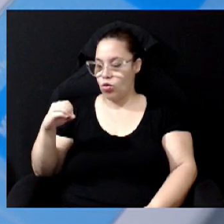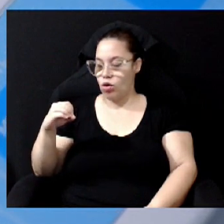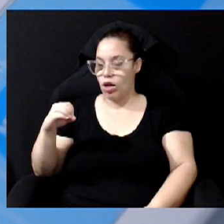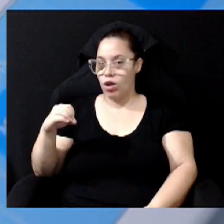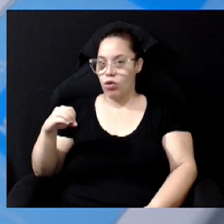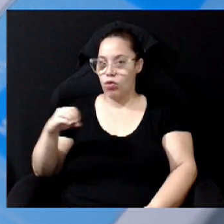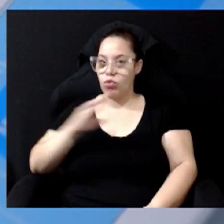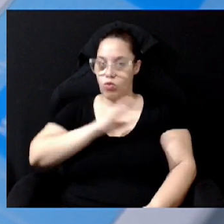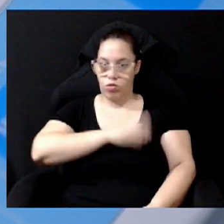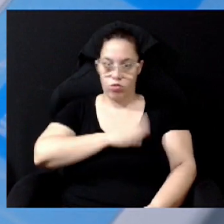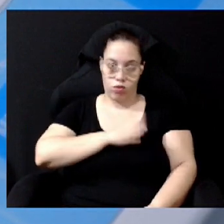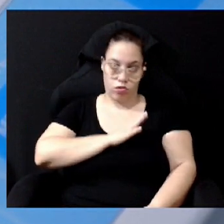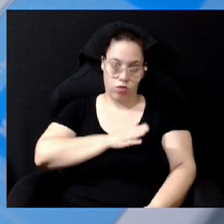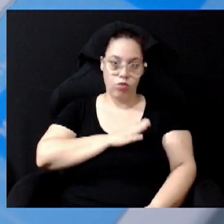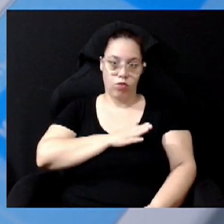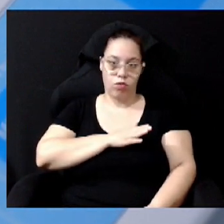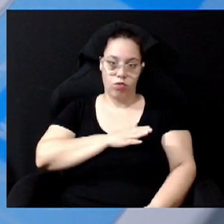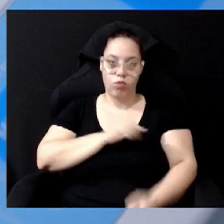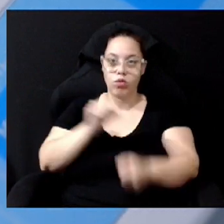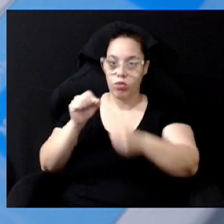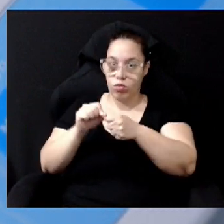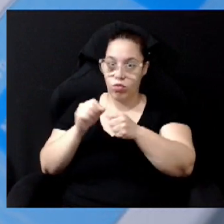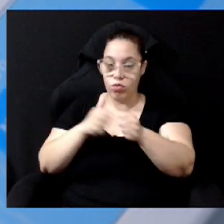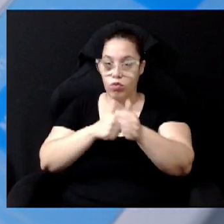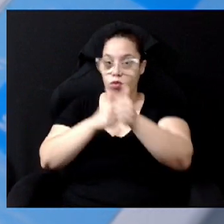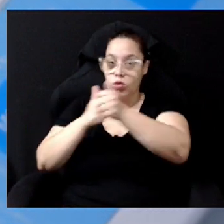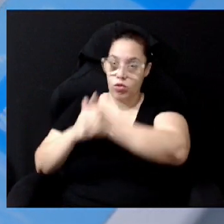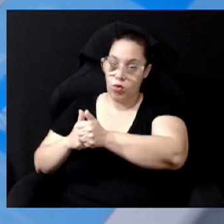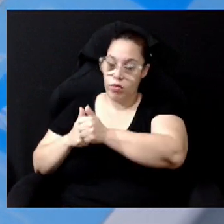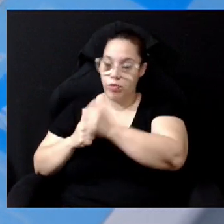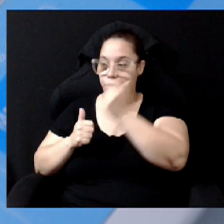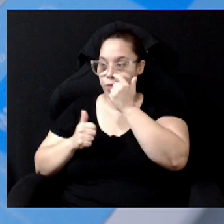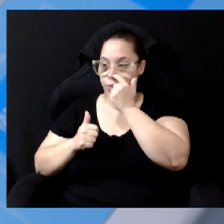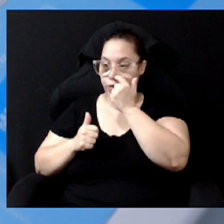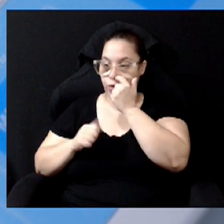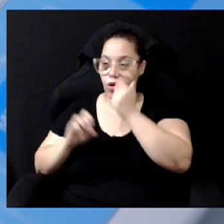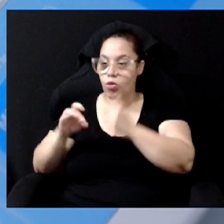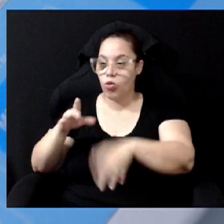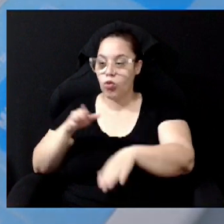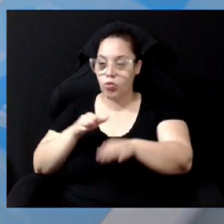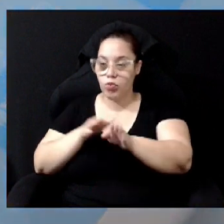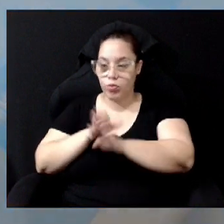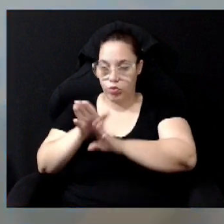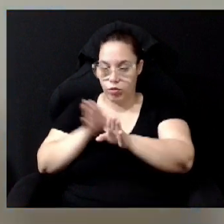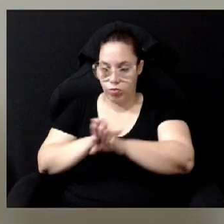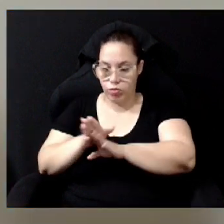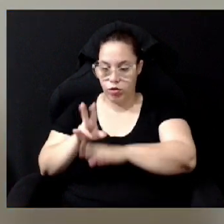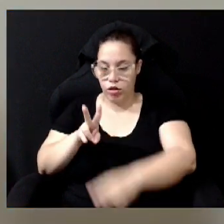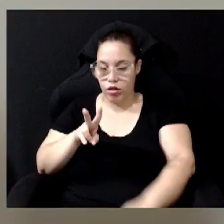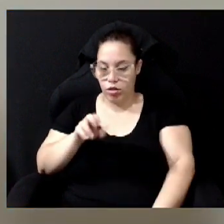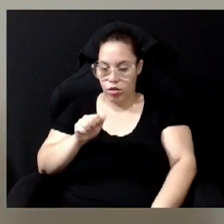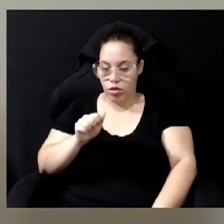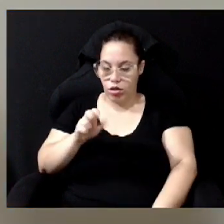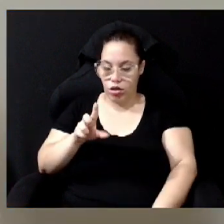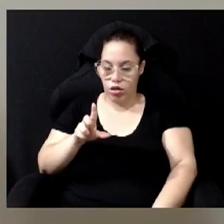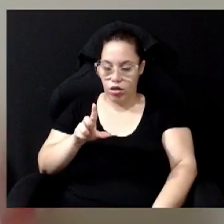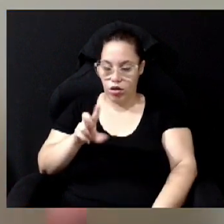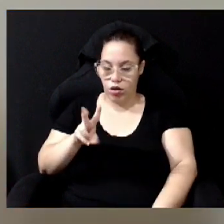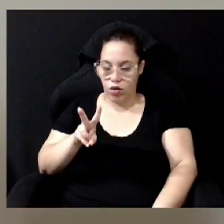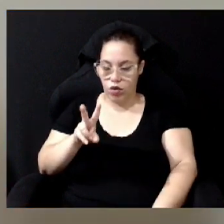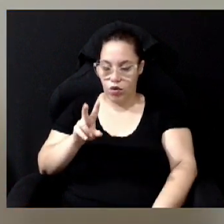estenose aórtica e fazer o acompanhamento. A gente só indica o tratamento da válvula aórtica, né, seja a cirurgia, hoje,